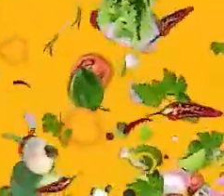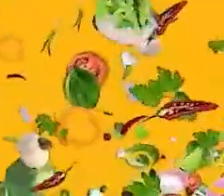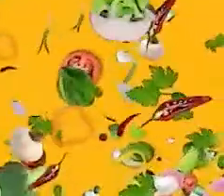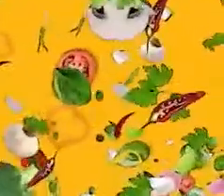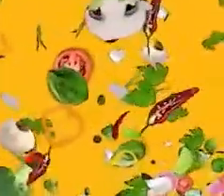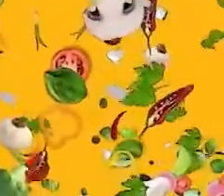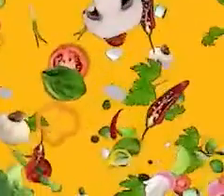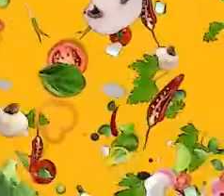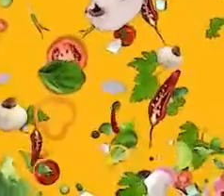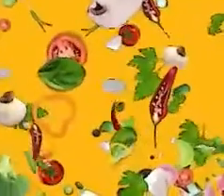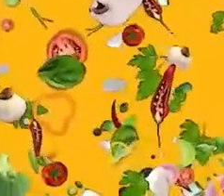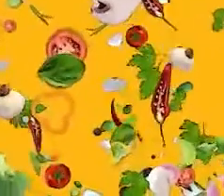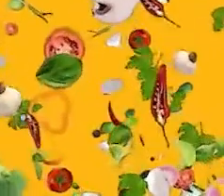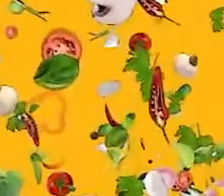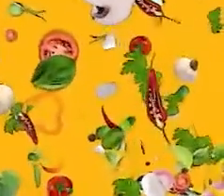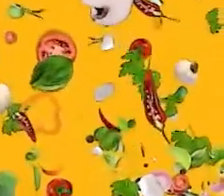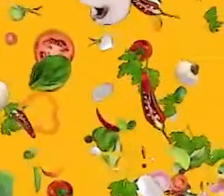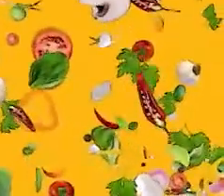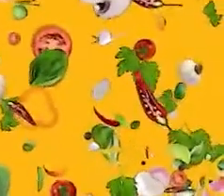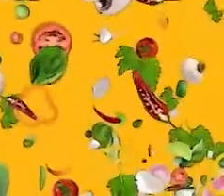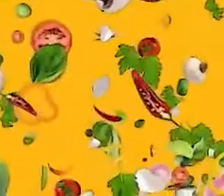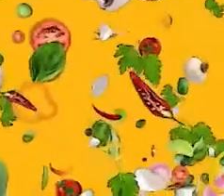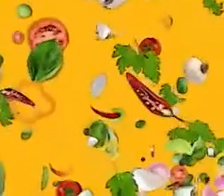sal e pimenta do reino a gosto,